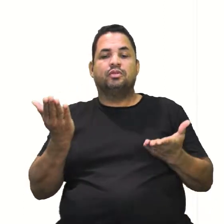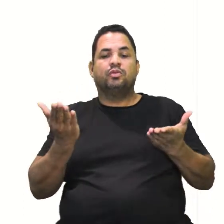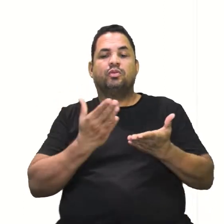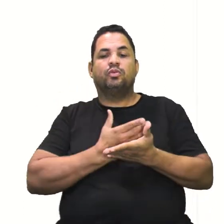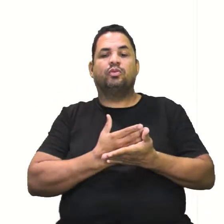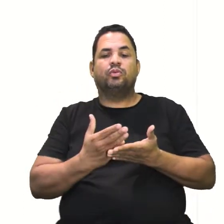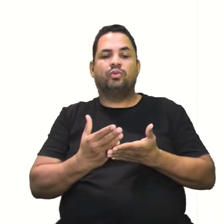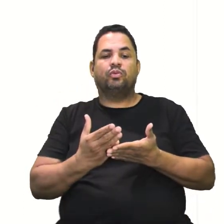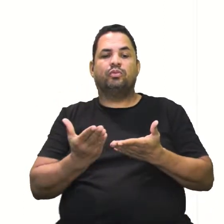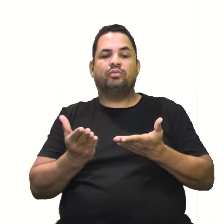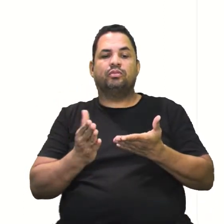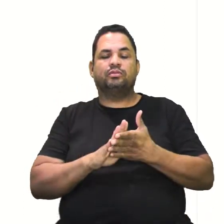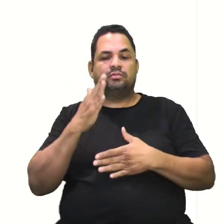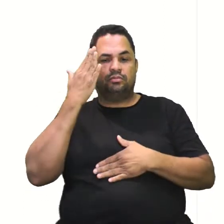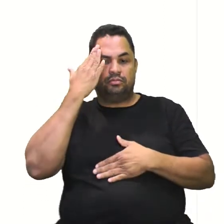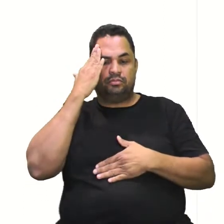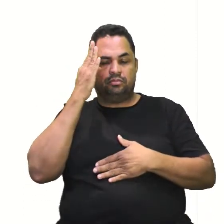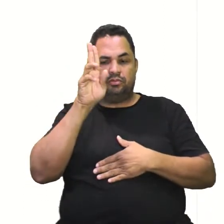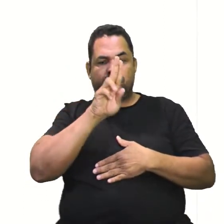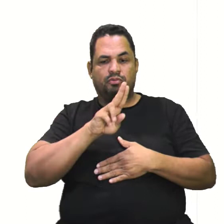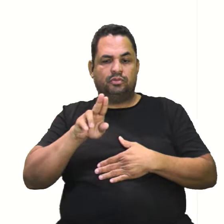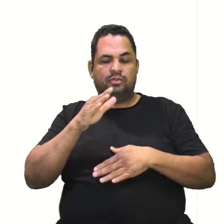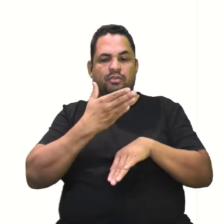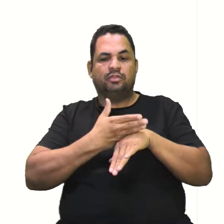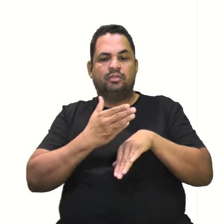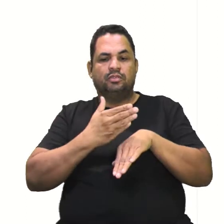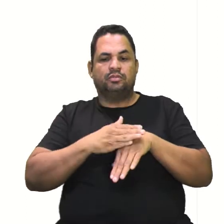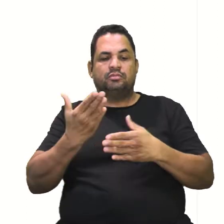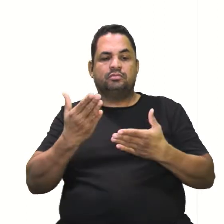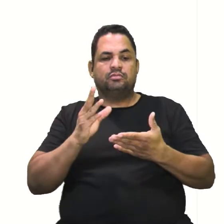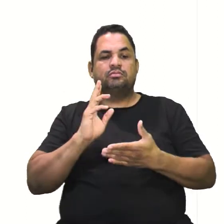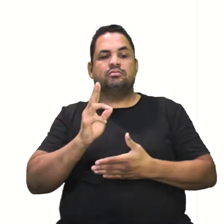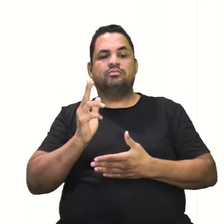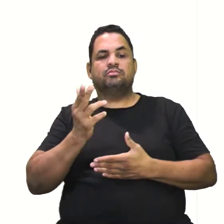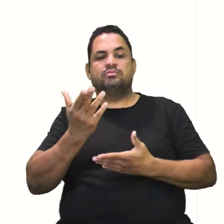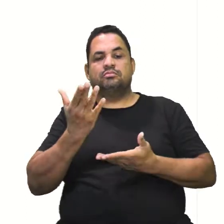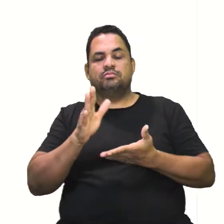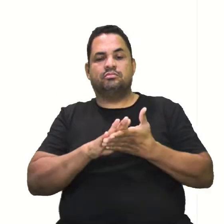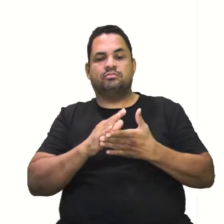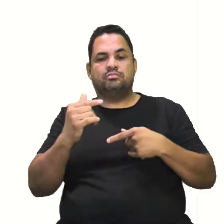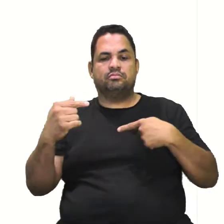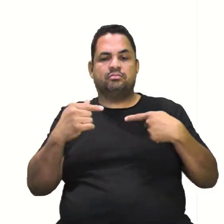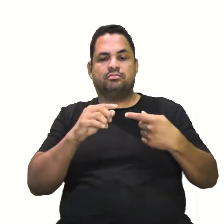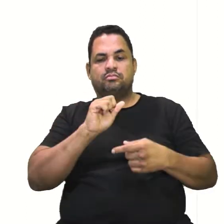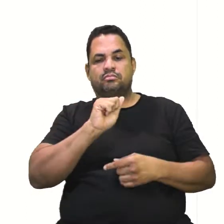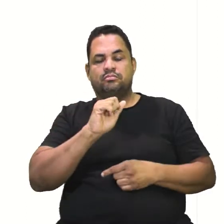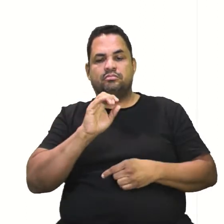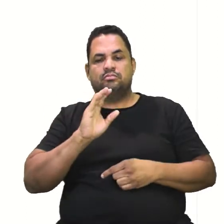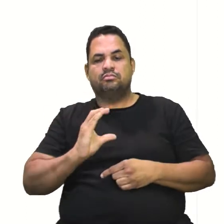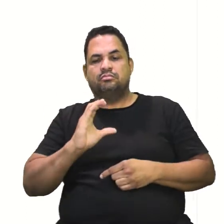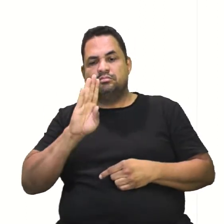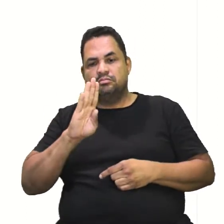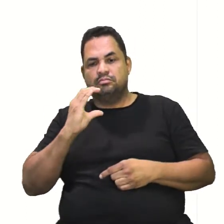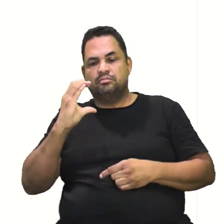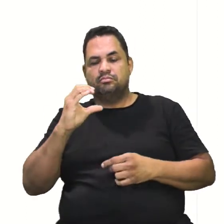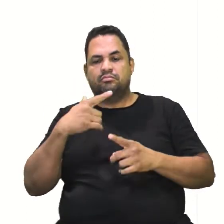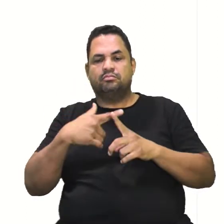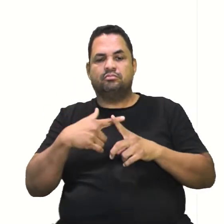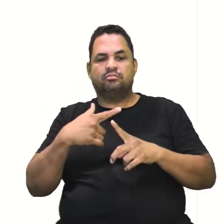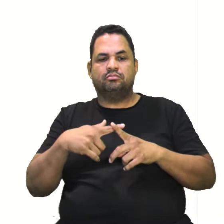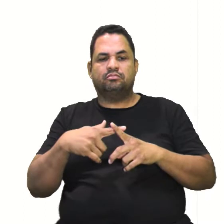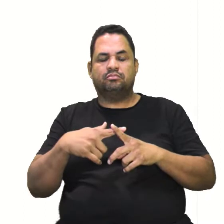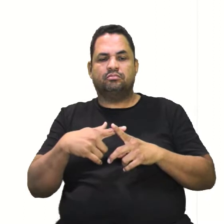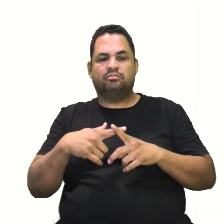entender por que na hora da aplicação lá no exercício, vira e mexe, nós nos atrapalhávamos com relação ao A, ao B ou ao C. Por